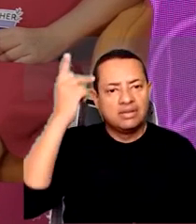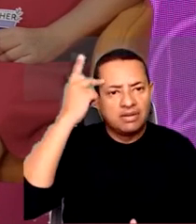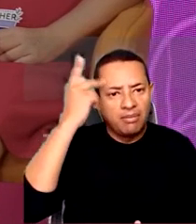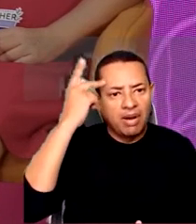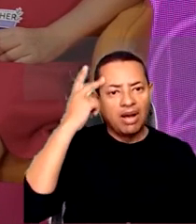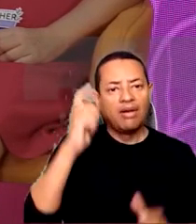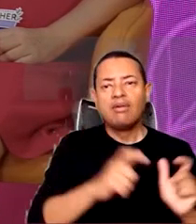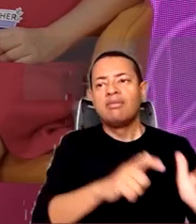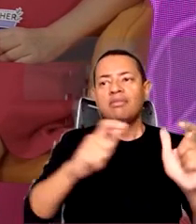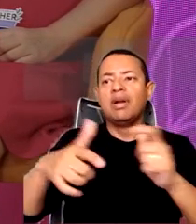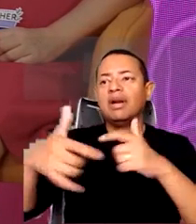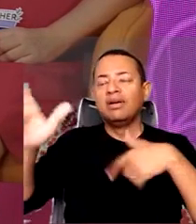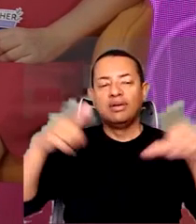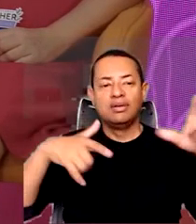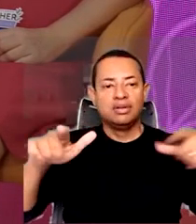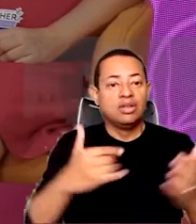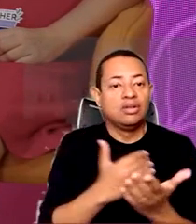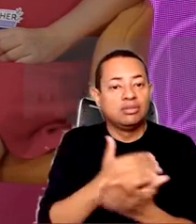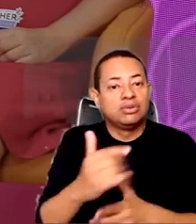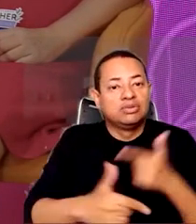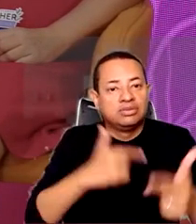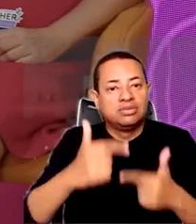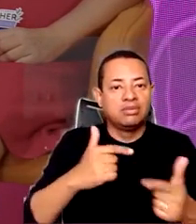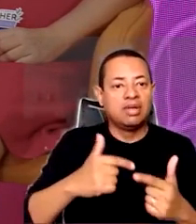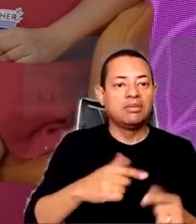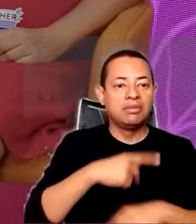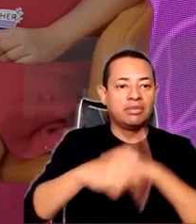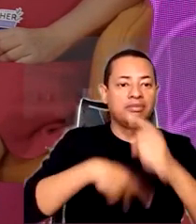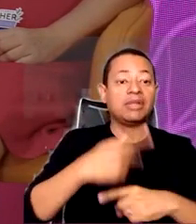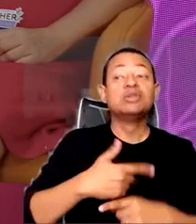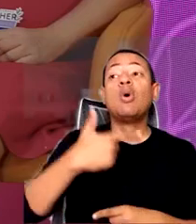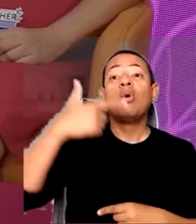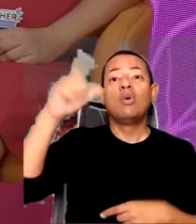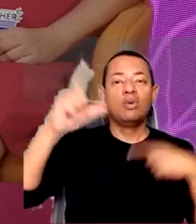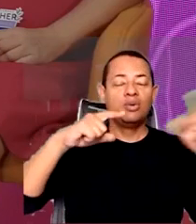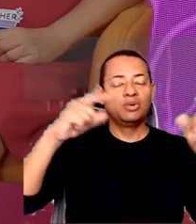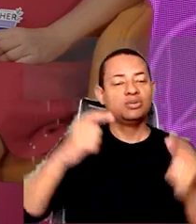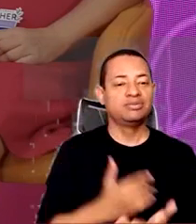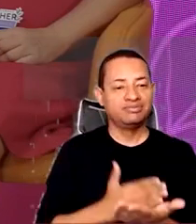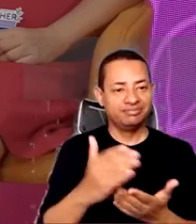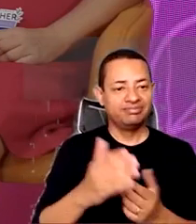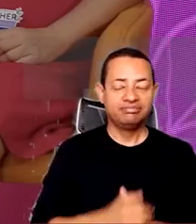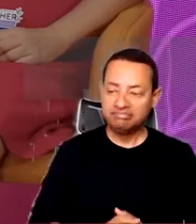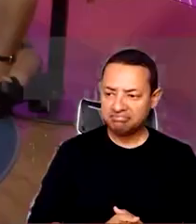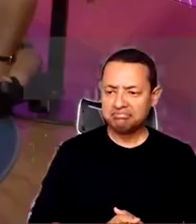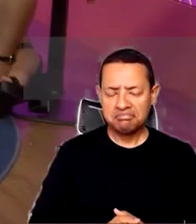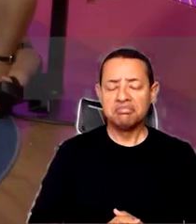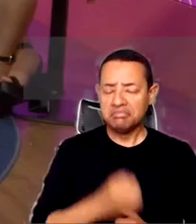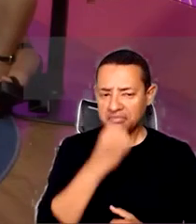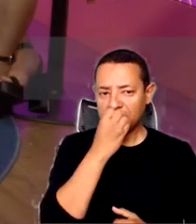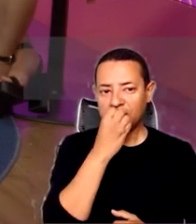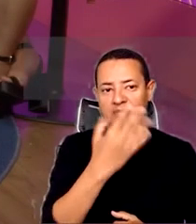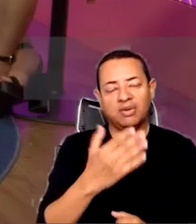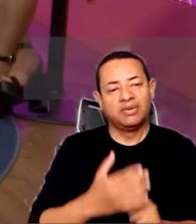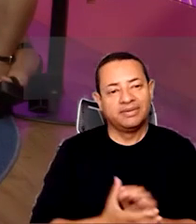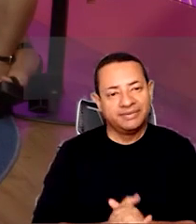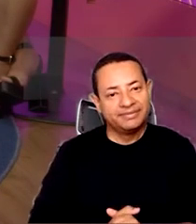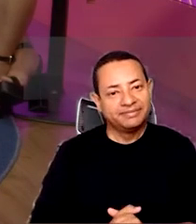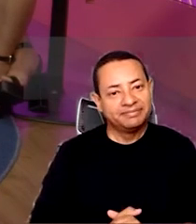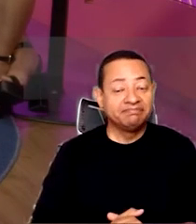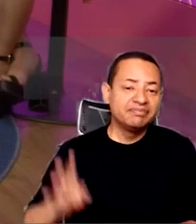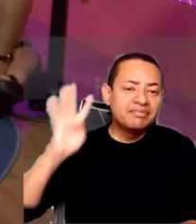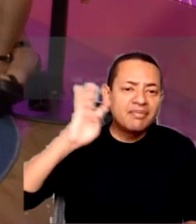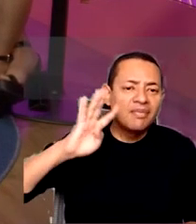Paulo e estamos começando um trabalho pra exportação das comidinhas muito bom e e o que é